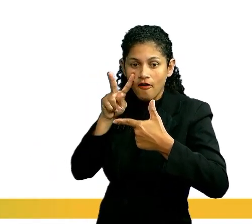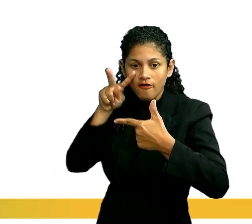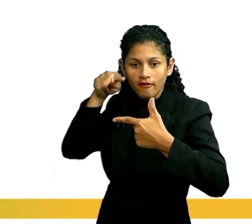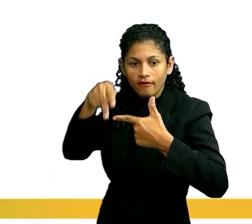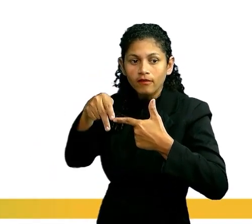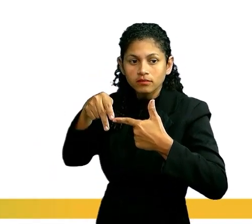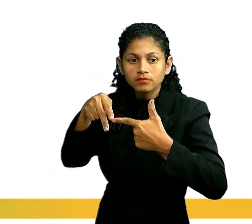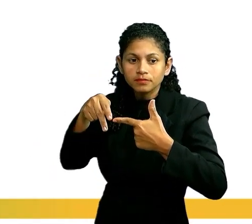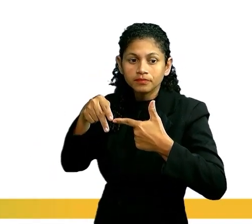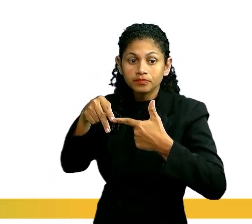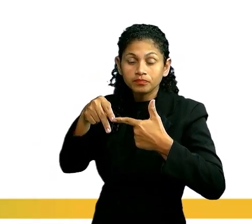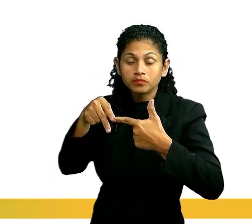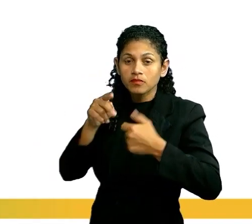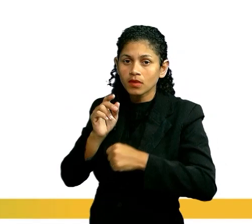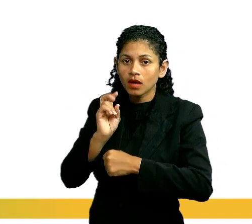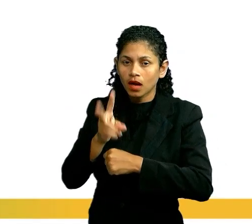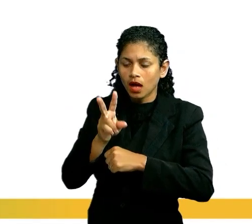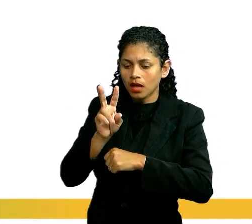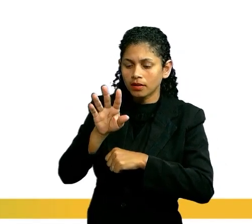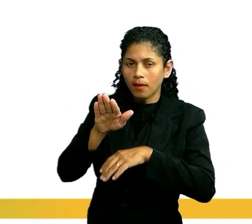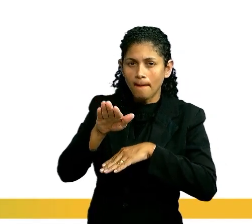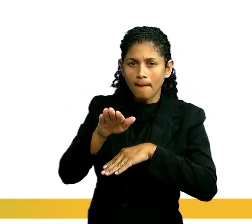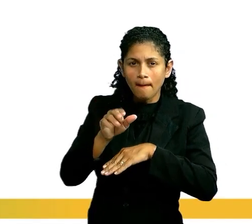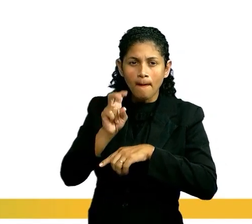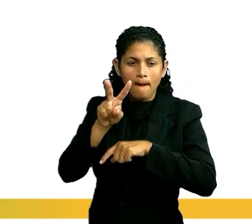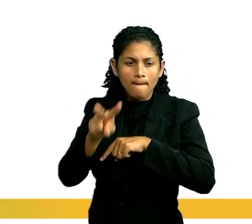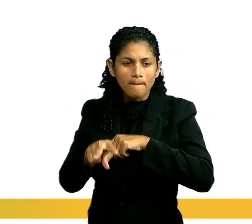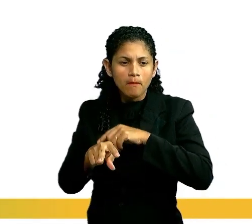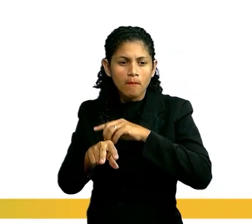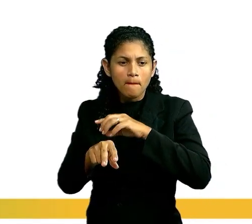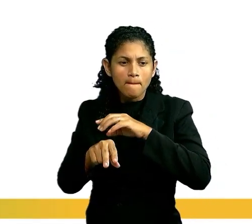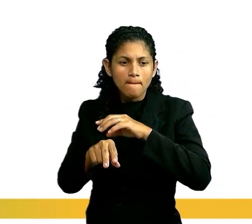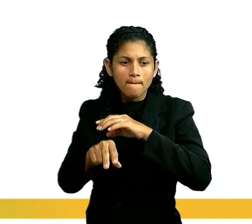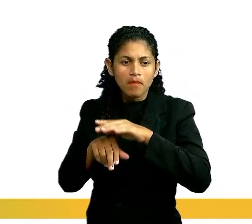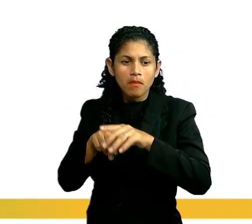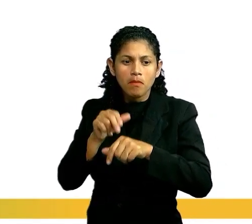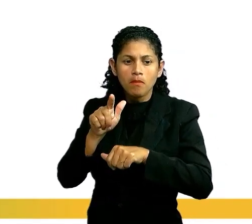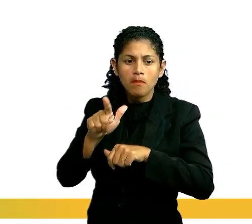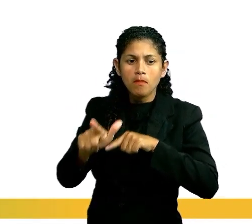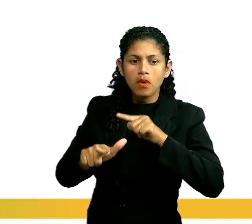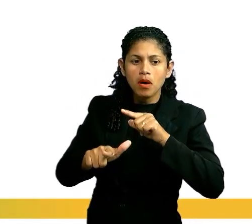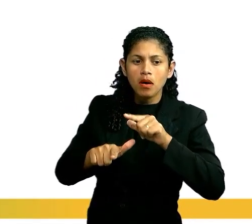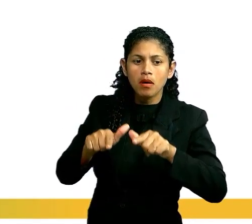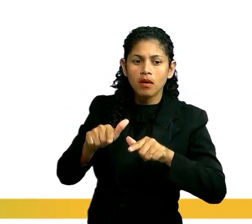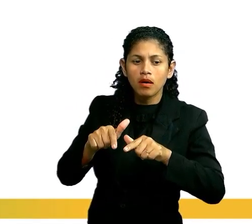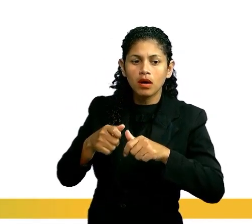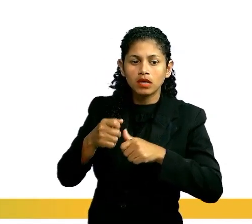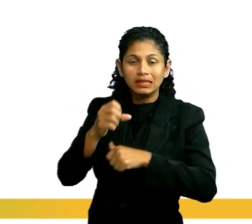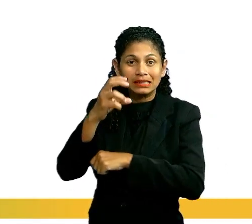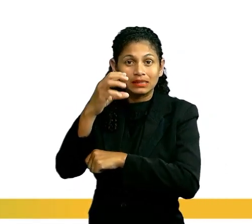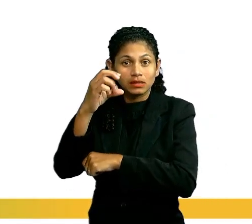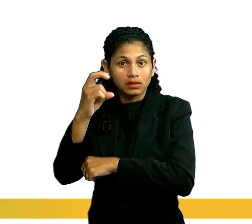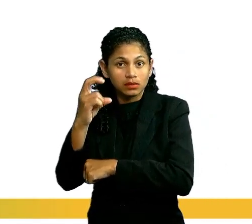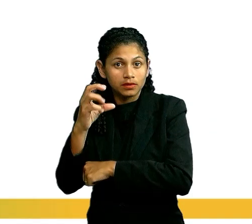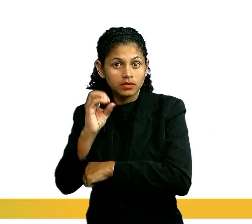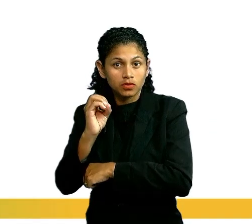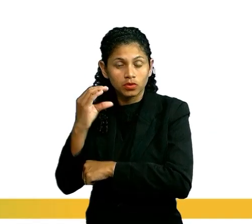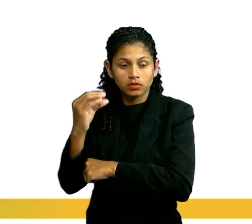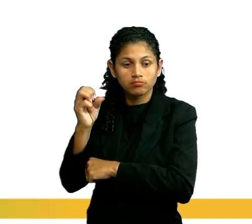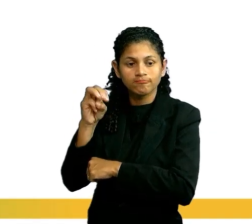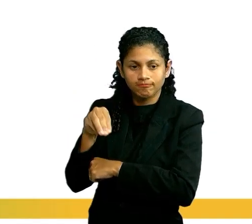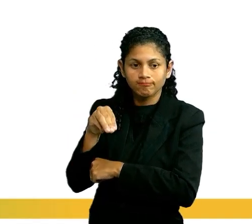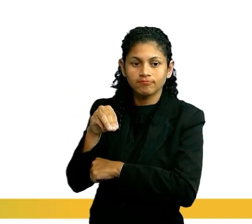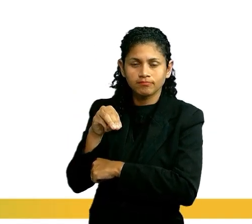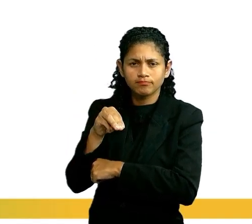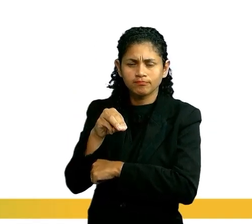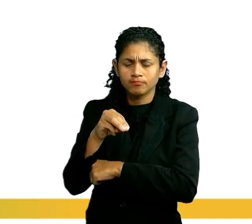dessa criança tem 50 centímetros, quantos passos ela deve dar para chegar à base do prédio, tá?